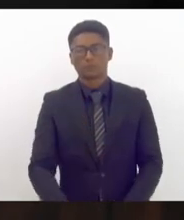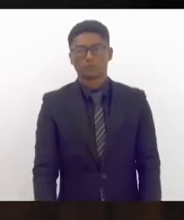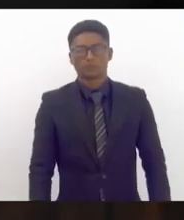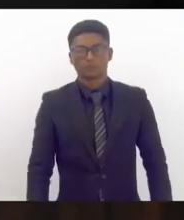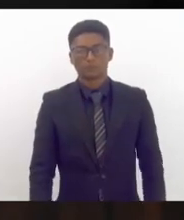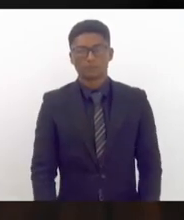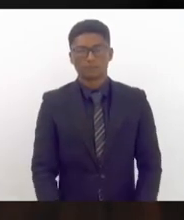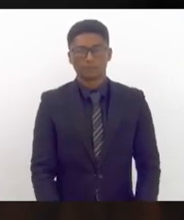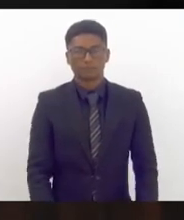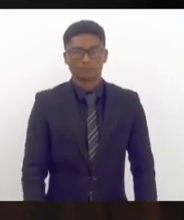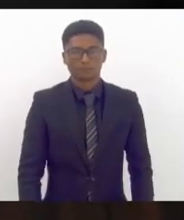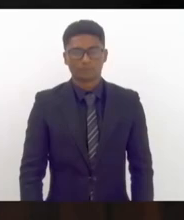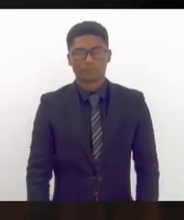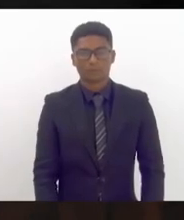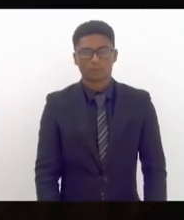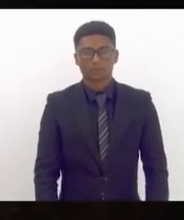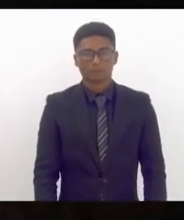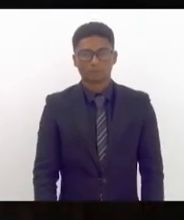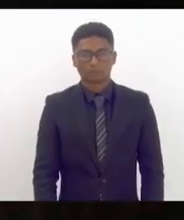regimental.